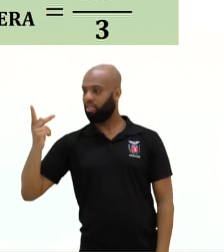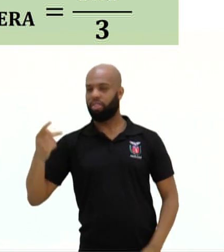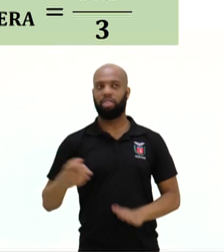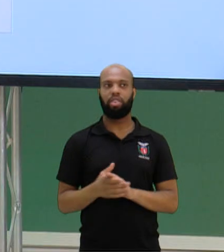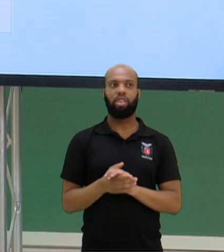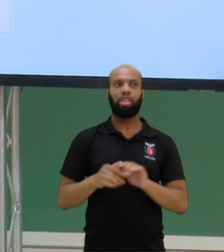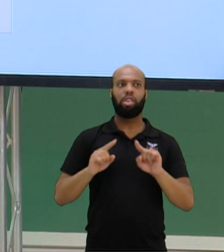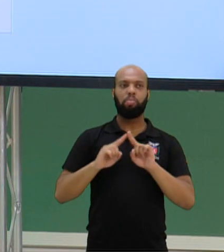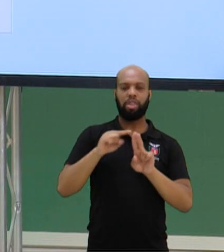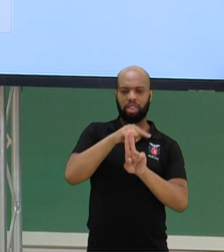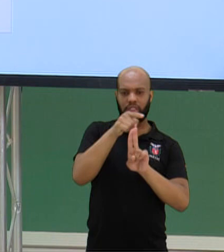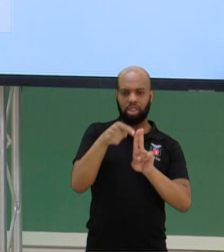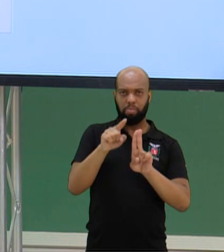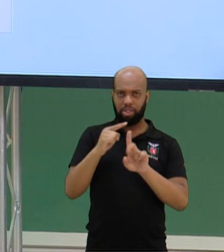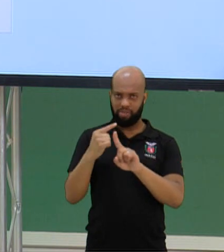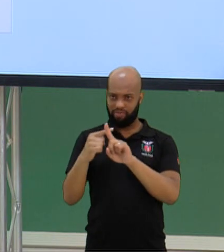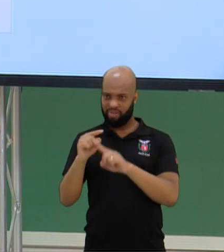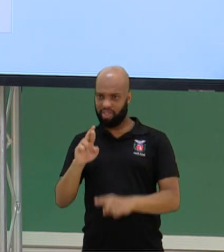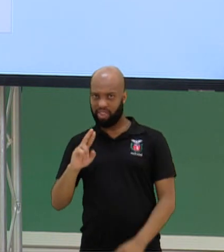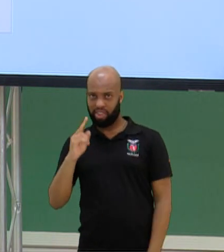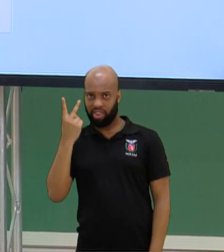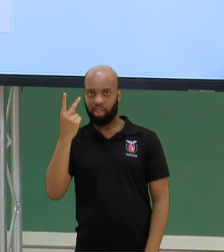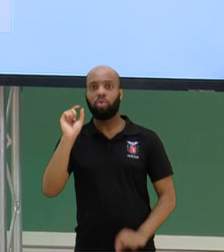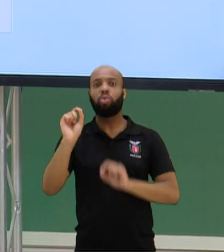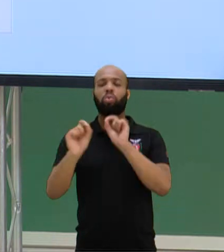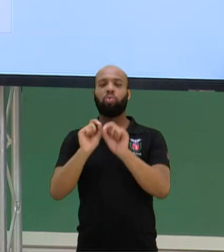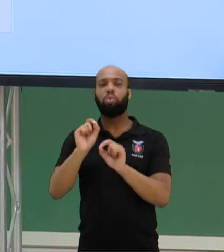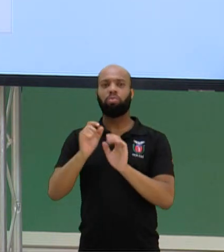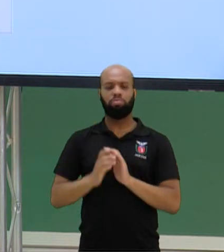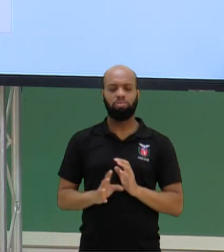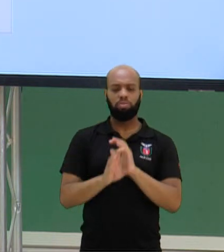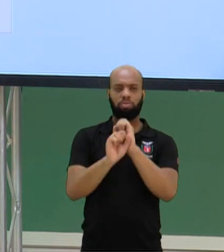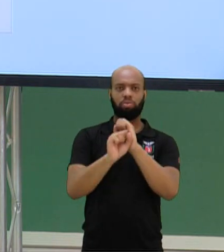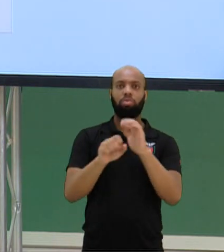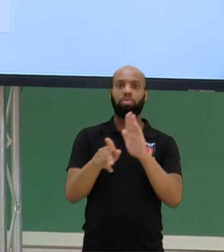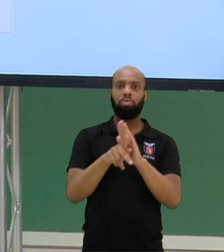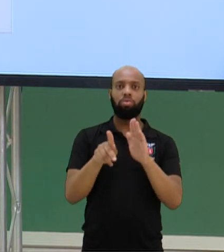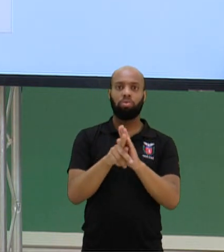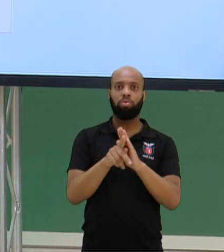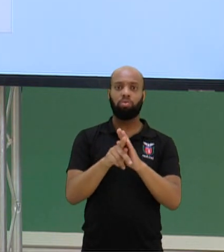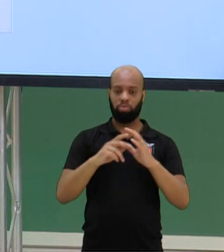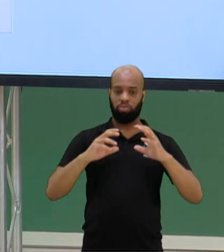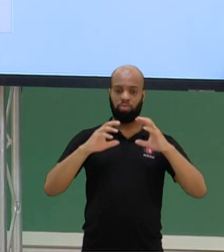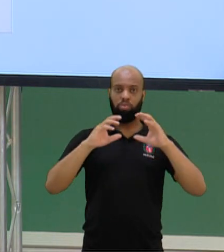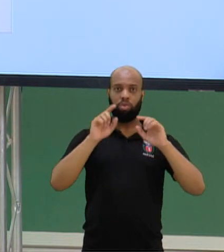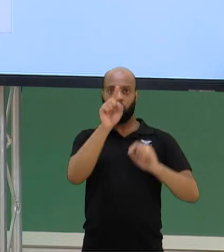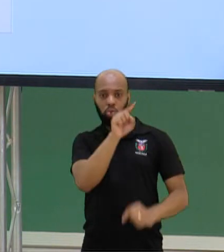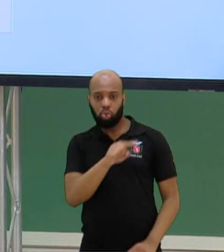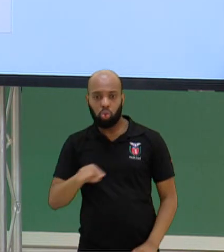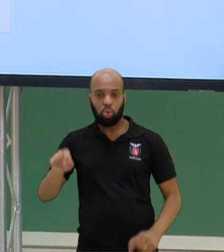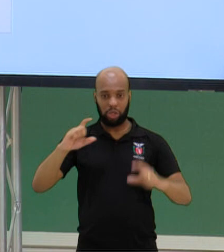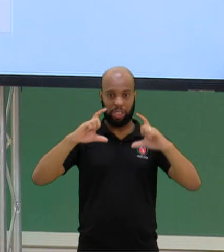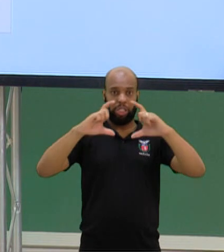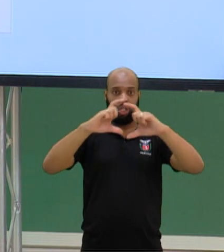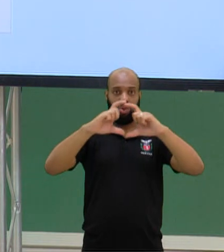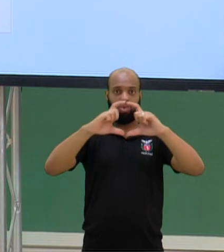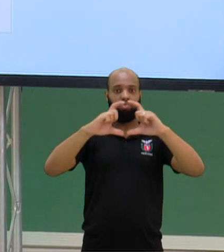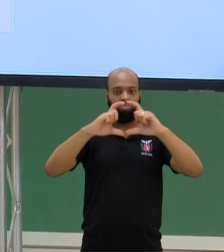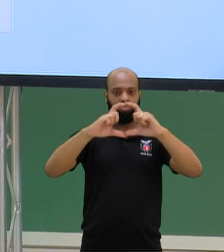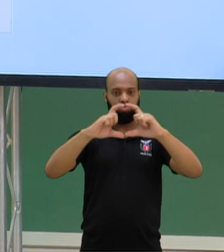percebam que π vezes r ao quadrado é o cálculo do quê? Do círculo, a área do círculo. Então, e quem que é a